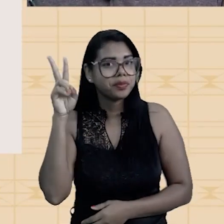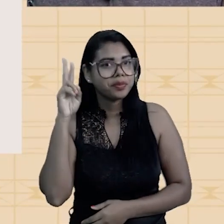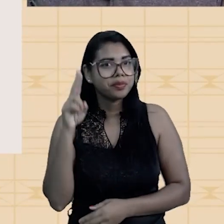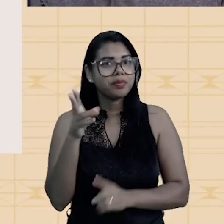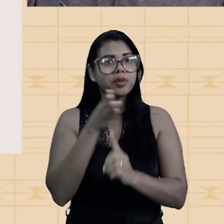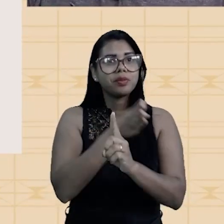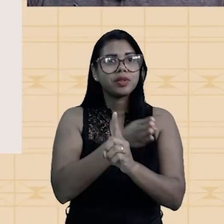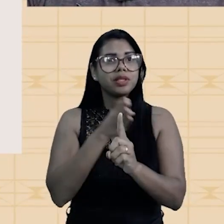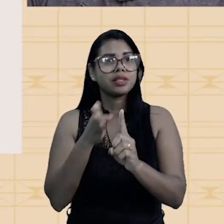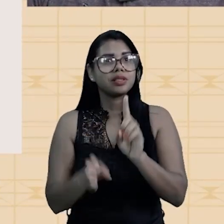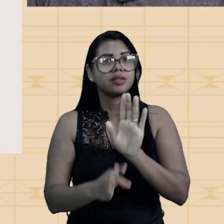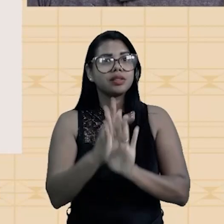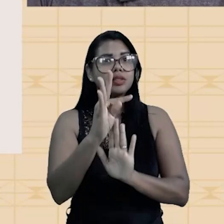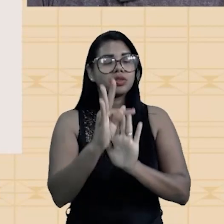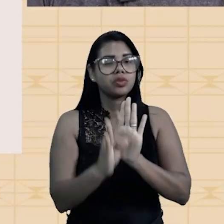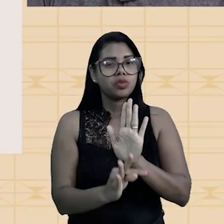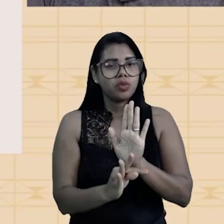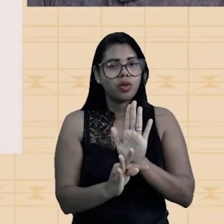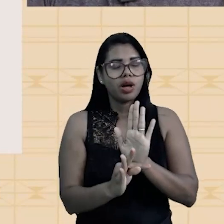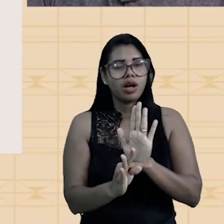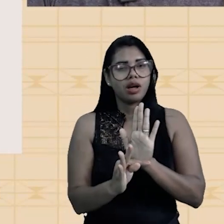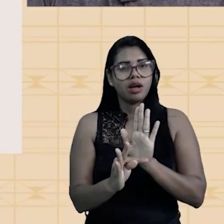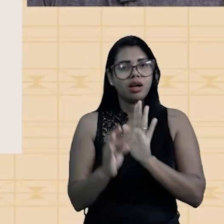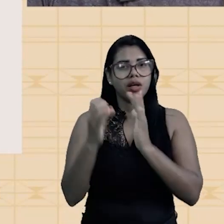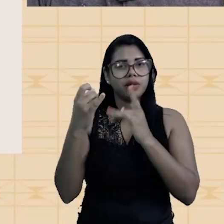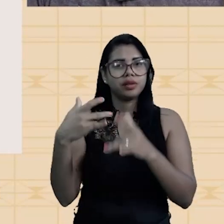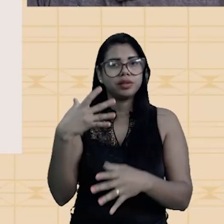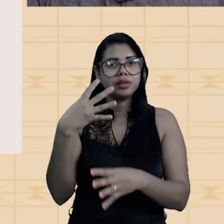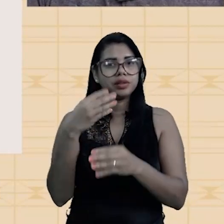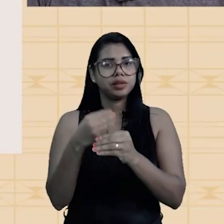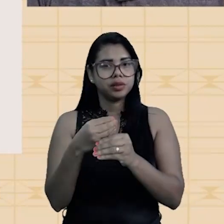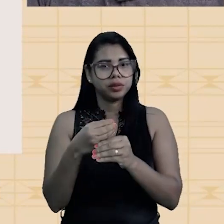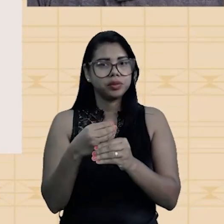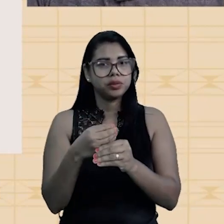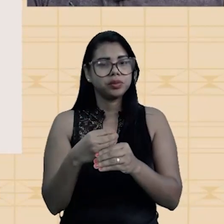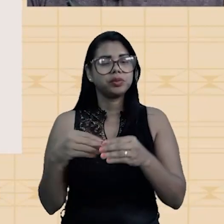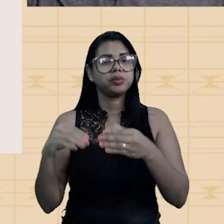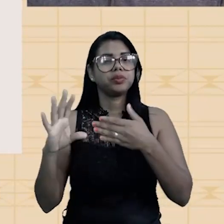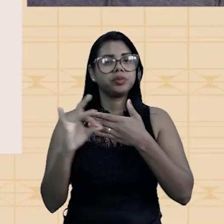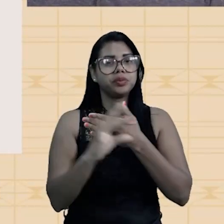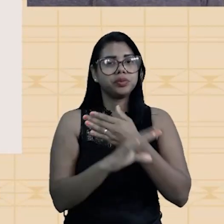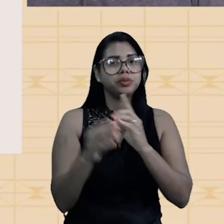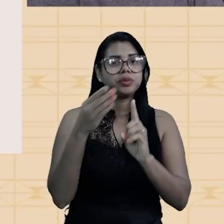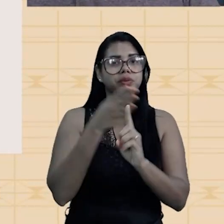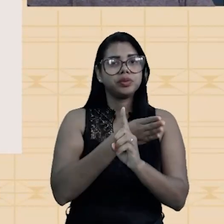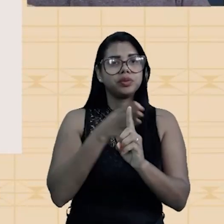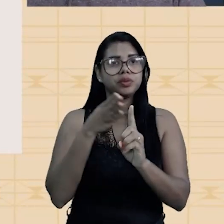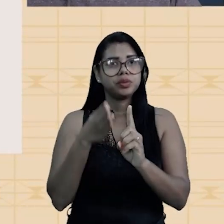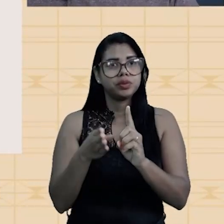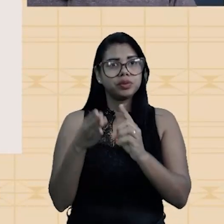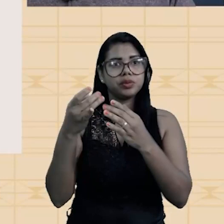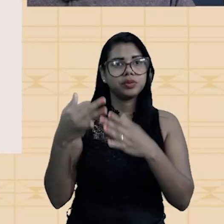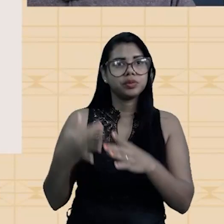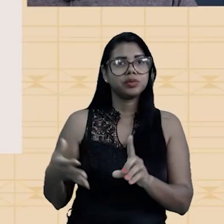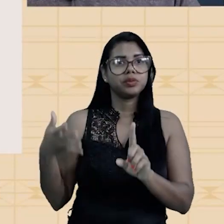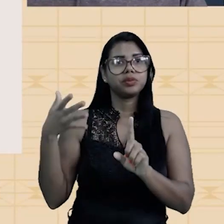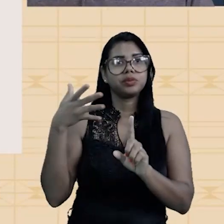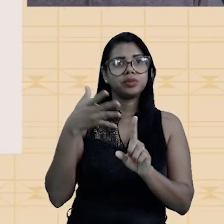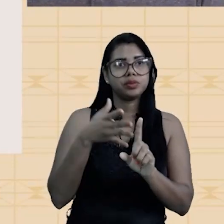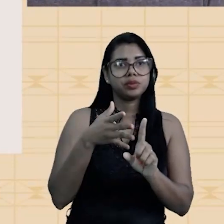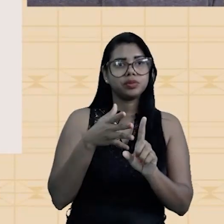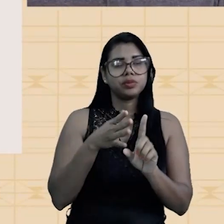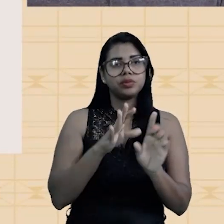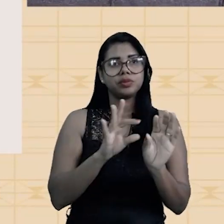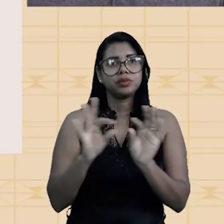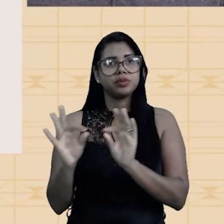modalizador textual. Então aqui ela usa o elemento coesivo e usa o modalizador. Ela vai fazer a mesma coisa